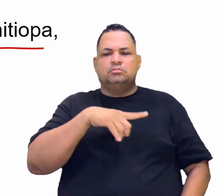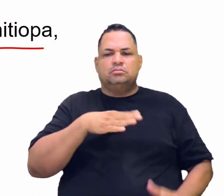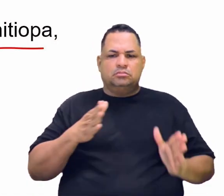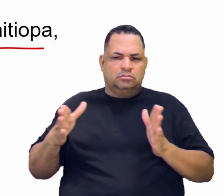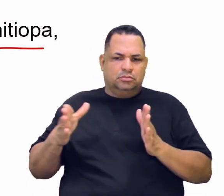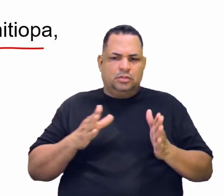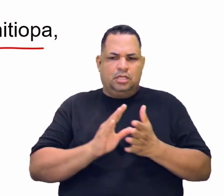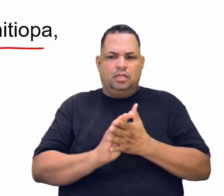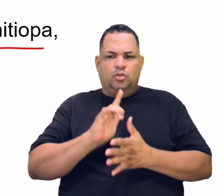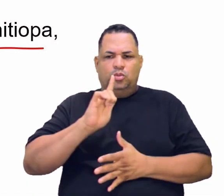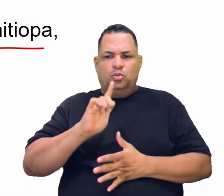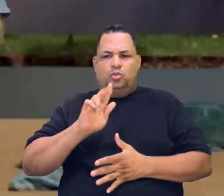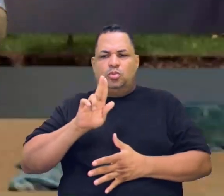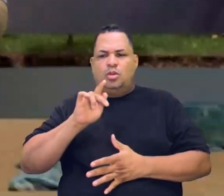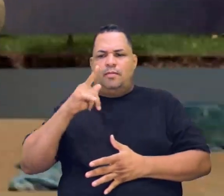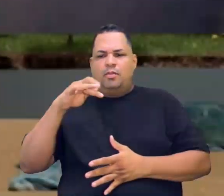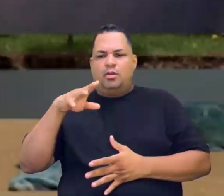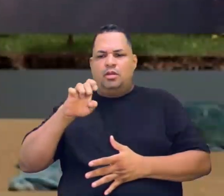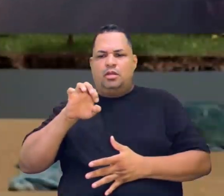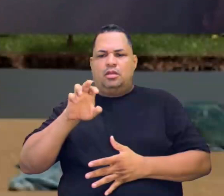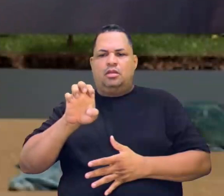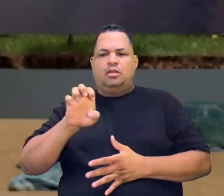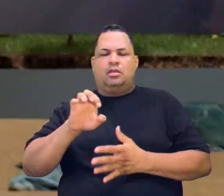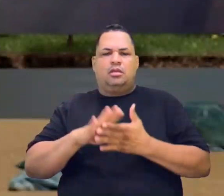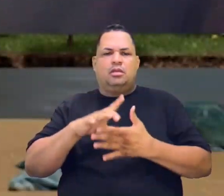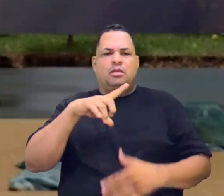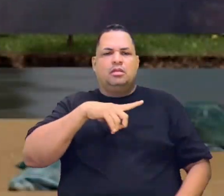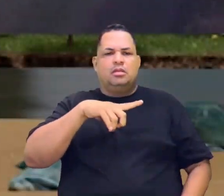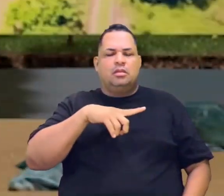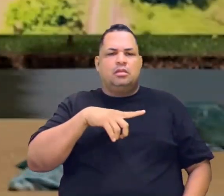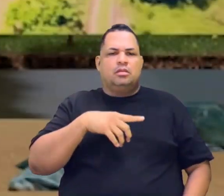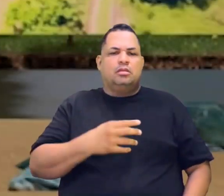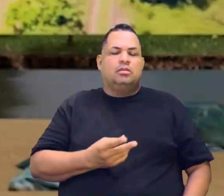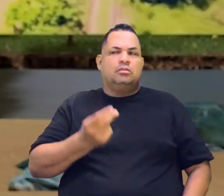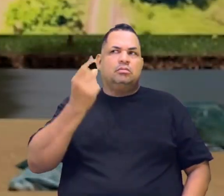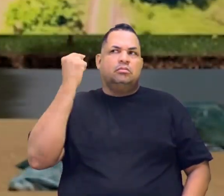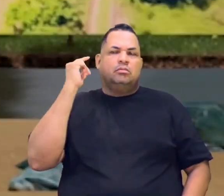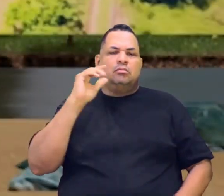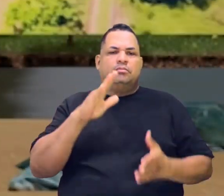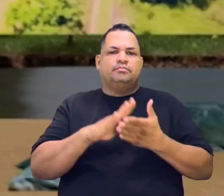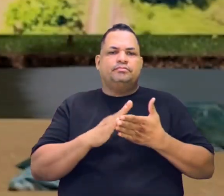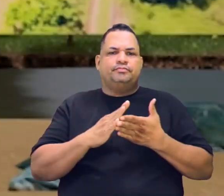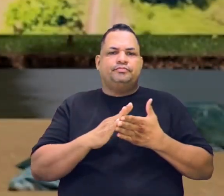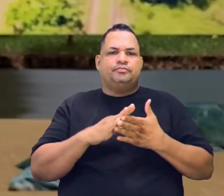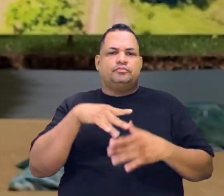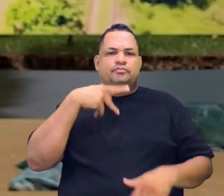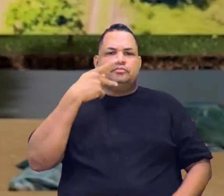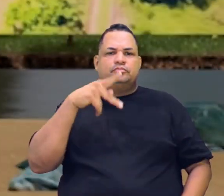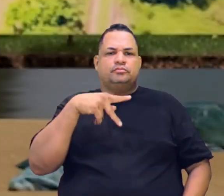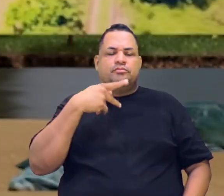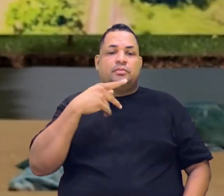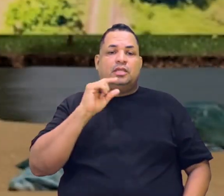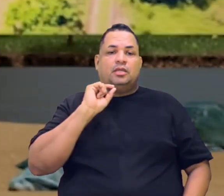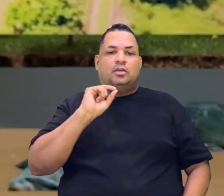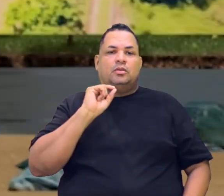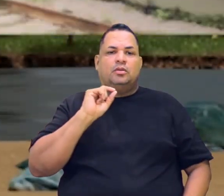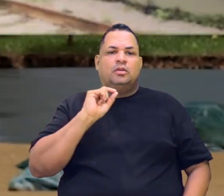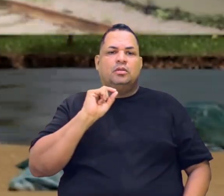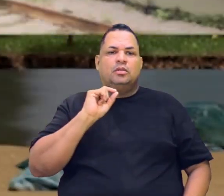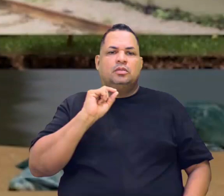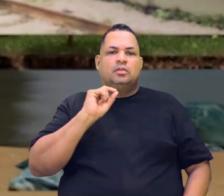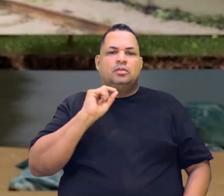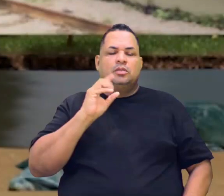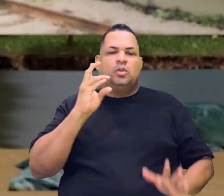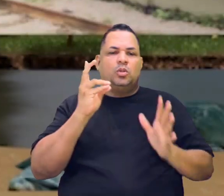eu falar olhando nos teus olhos. Teve período lá no Vale do Guaporé, estamos falando justamente sobre isso.